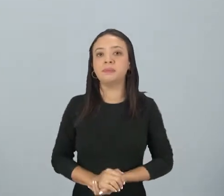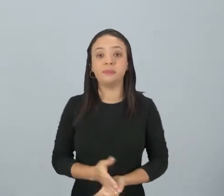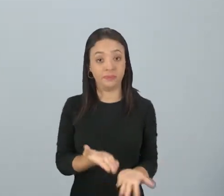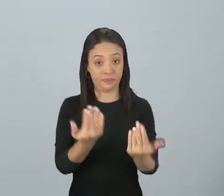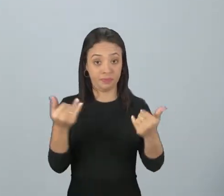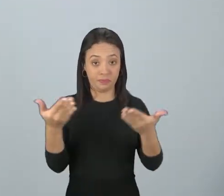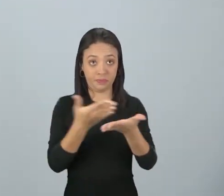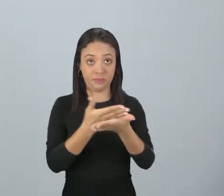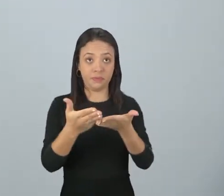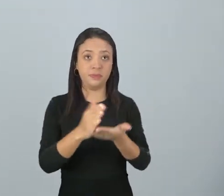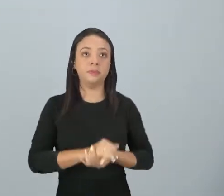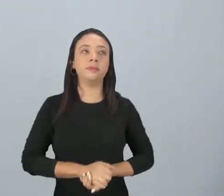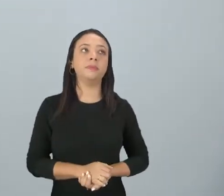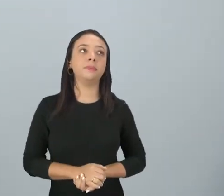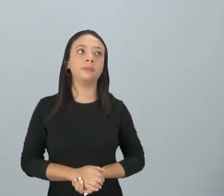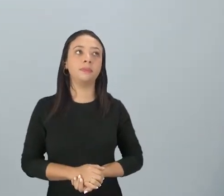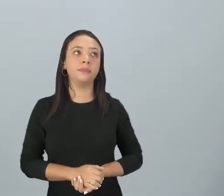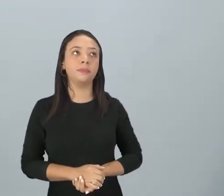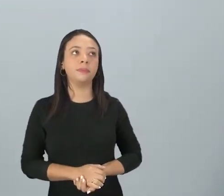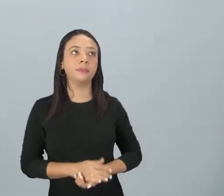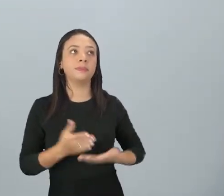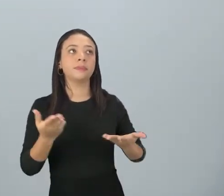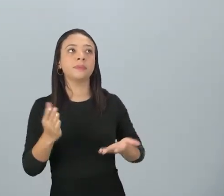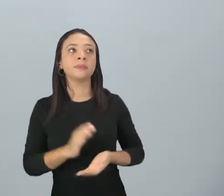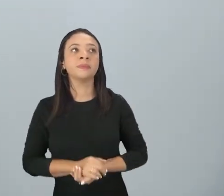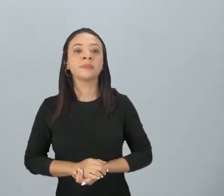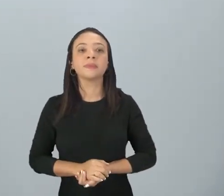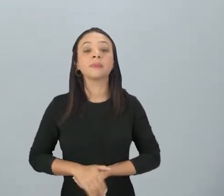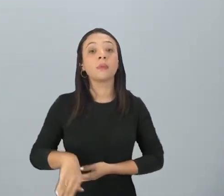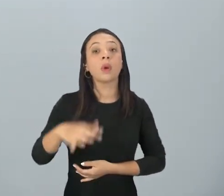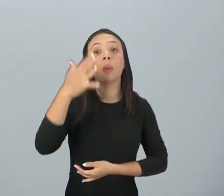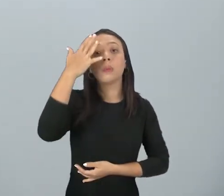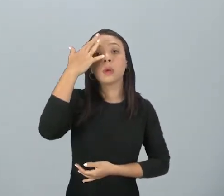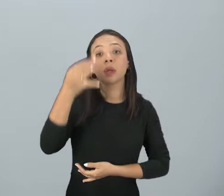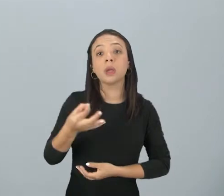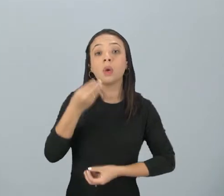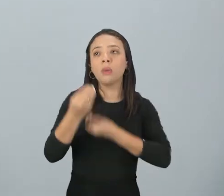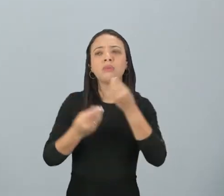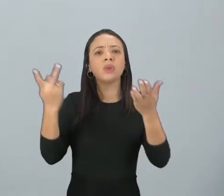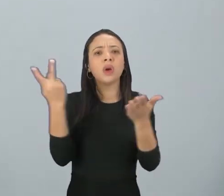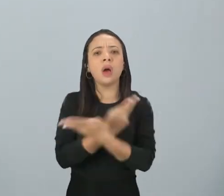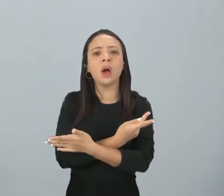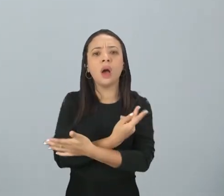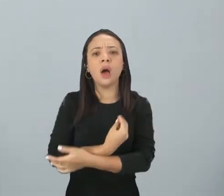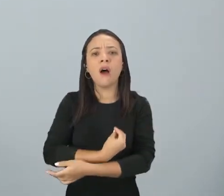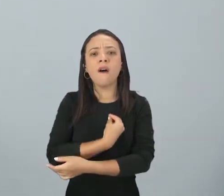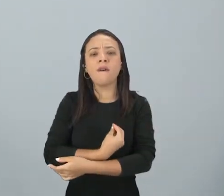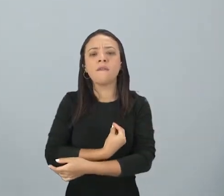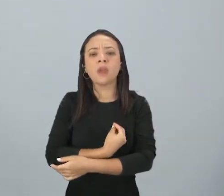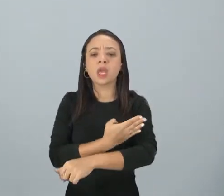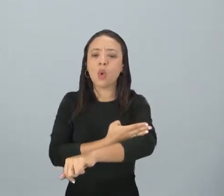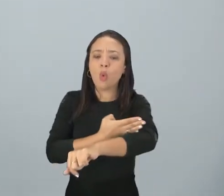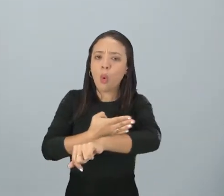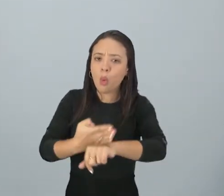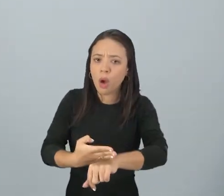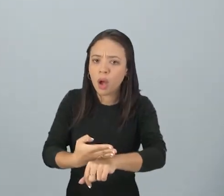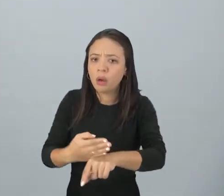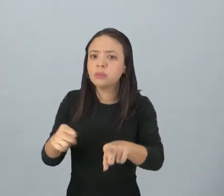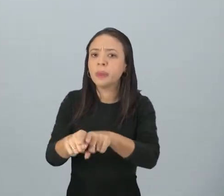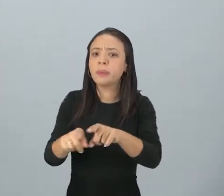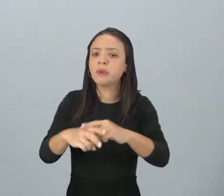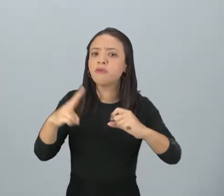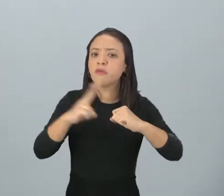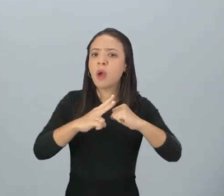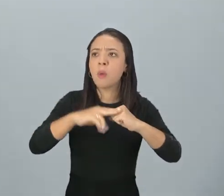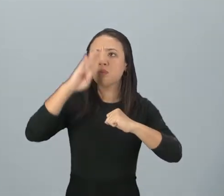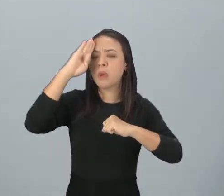lá. Vamos saber, né, como é que funciona a rotina na língua espanhola, quais são os verbos principais, né, os principais